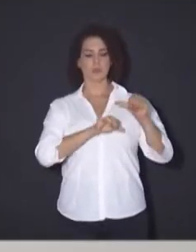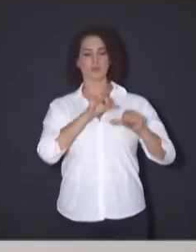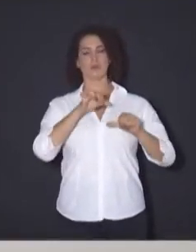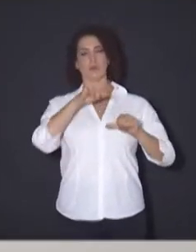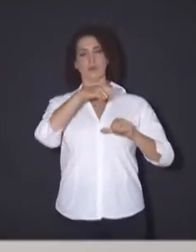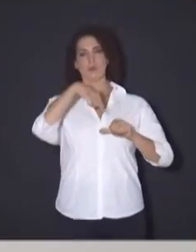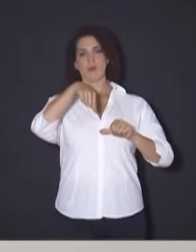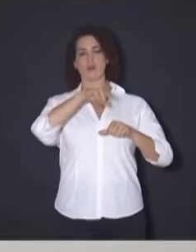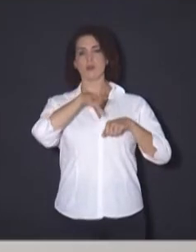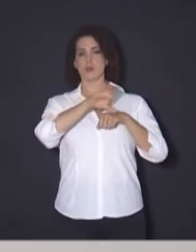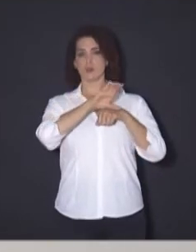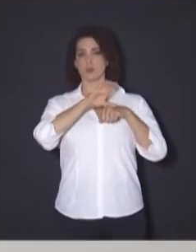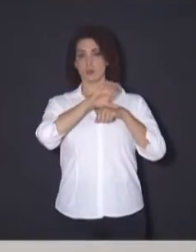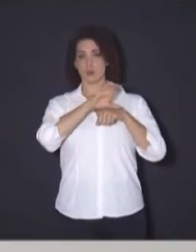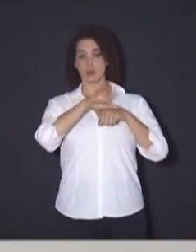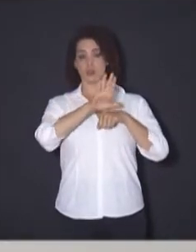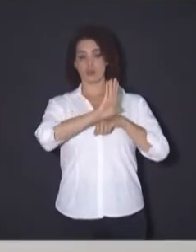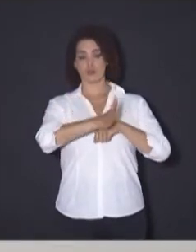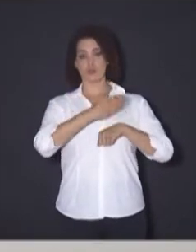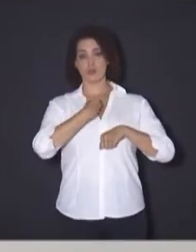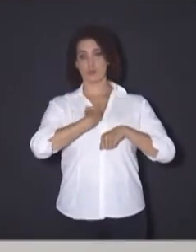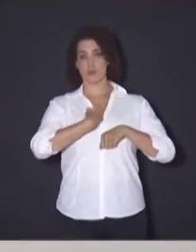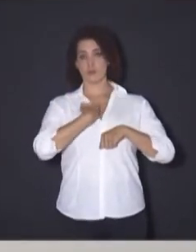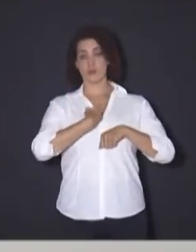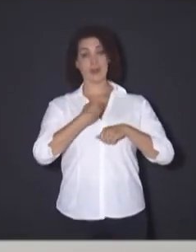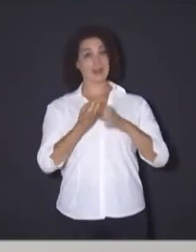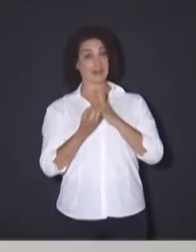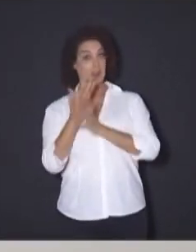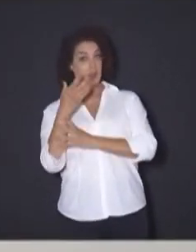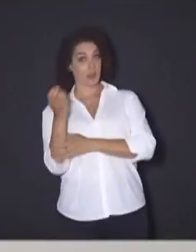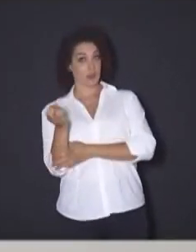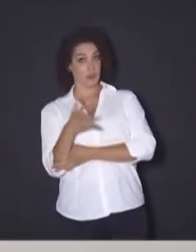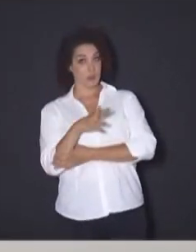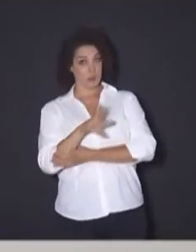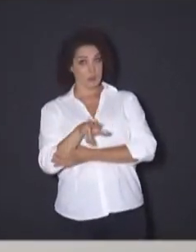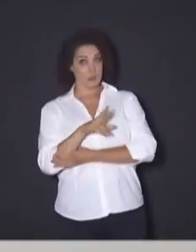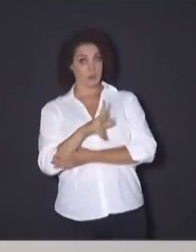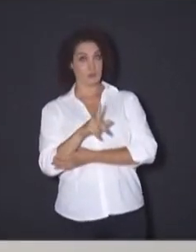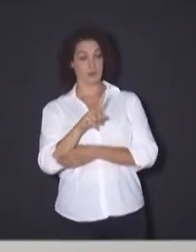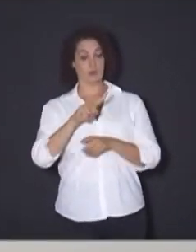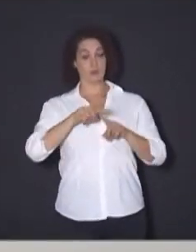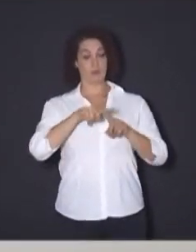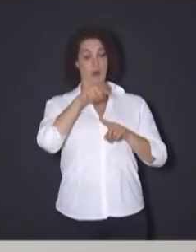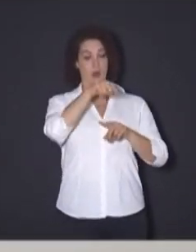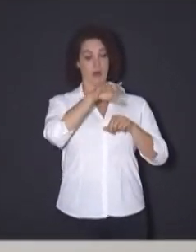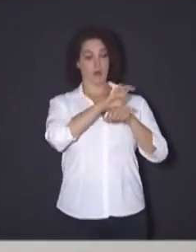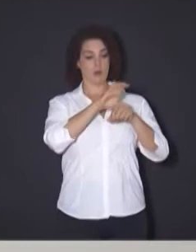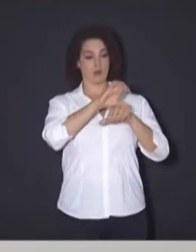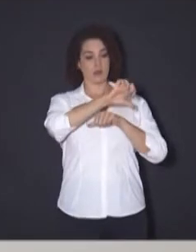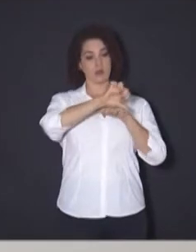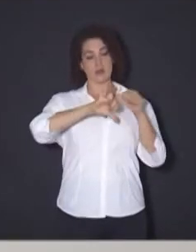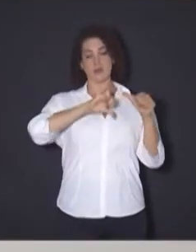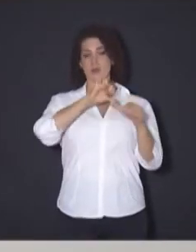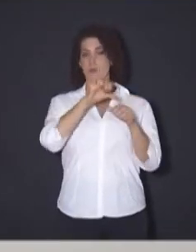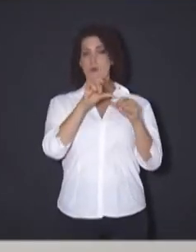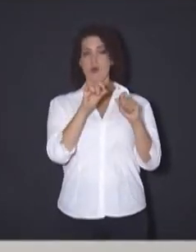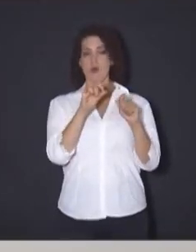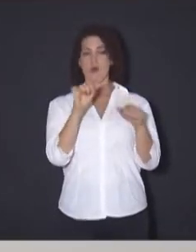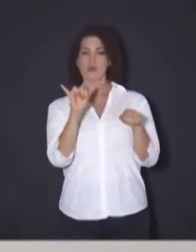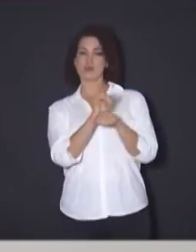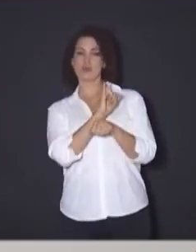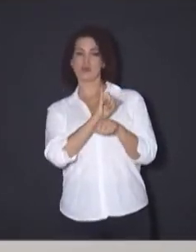que ele já estão aí eu digo de criar novos uma arma poderosa na construção